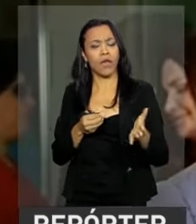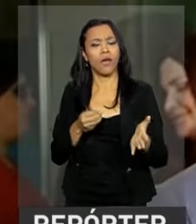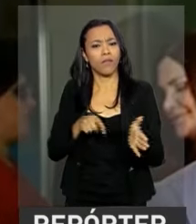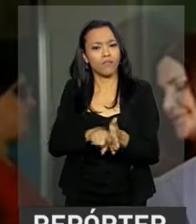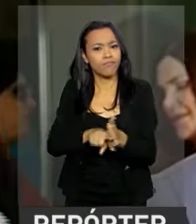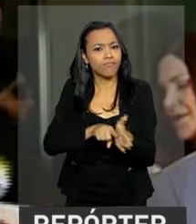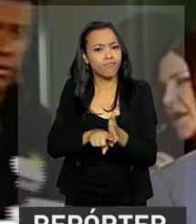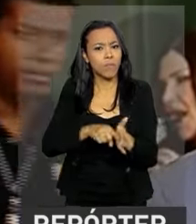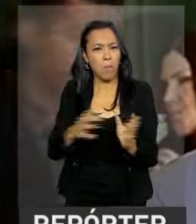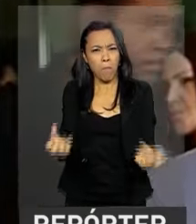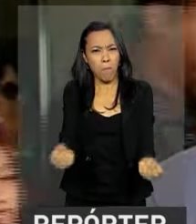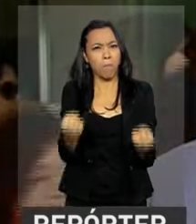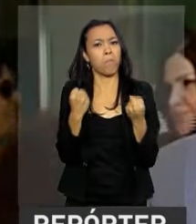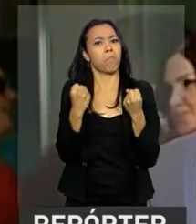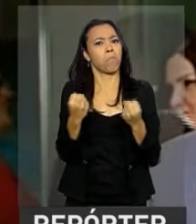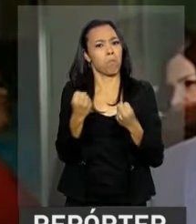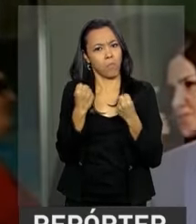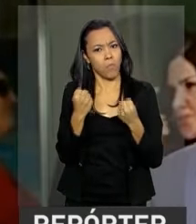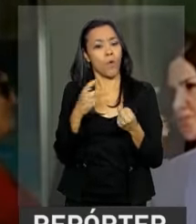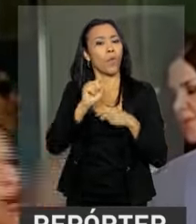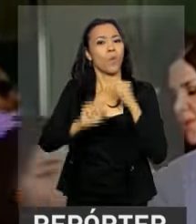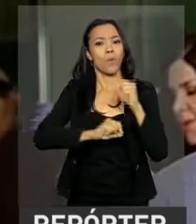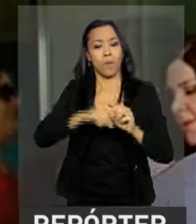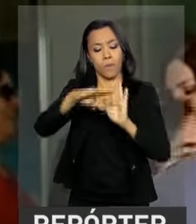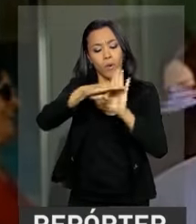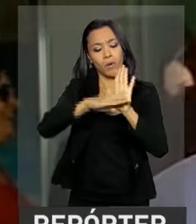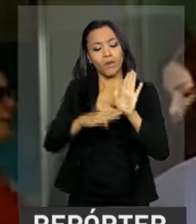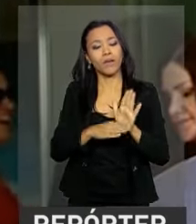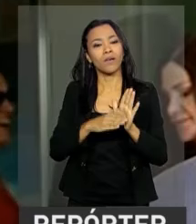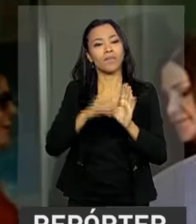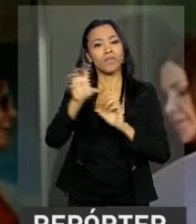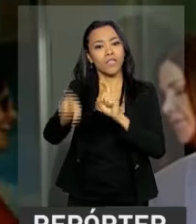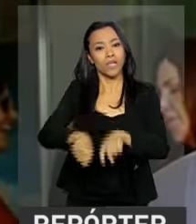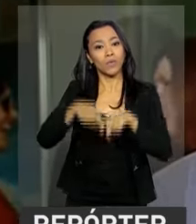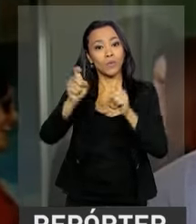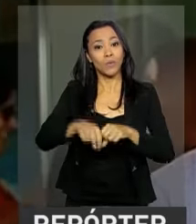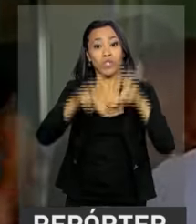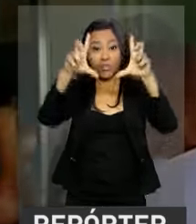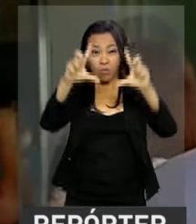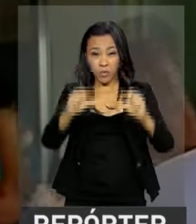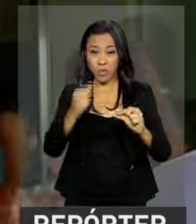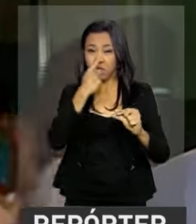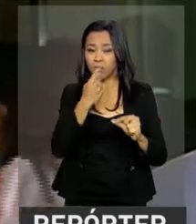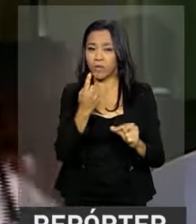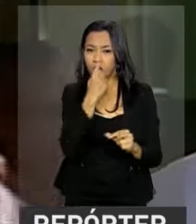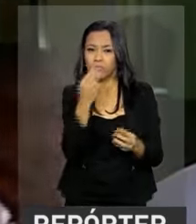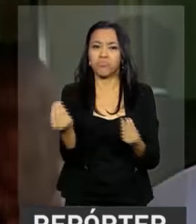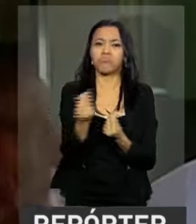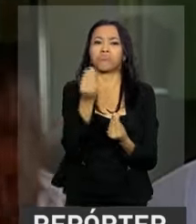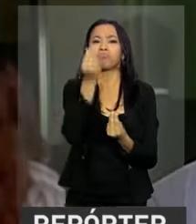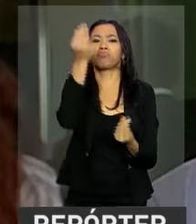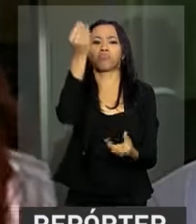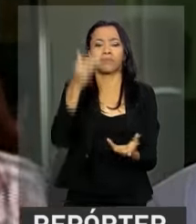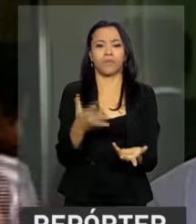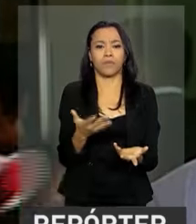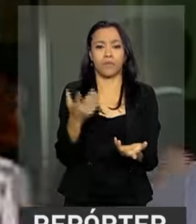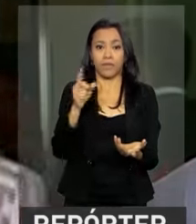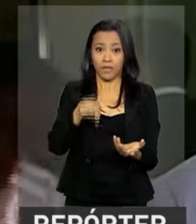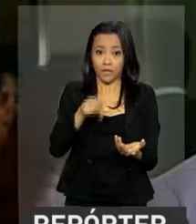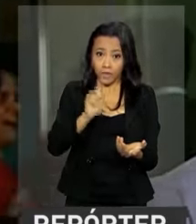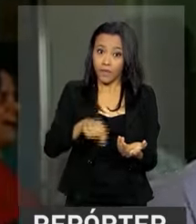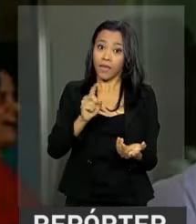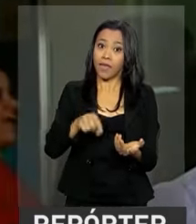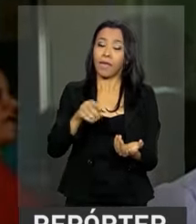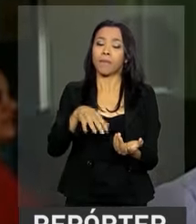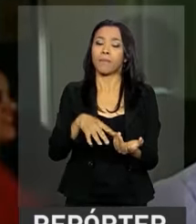o mais poderoso é programa de agricultura de baixo carbono no mundo plano abc agricultura abc agricultura